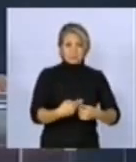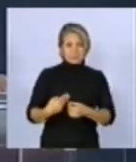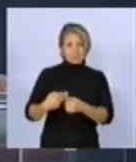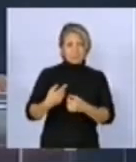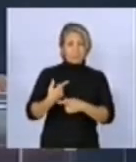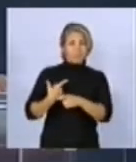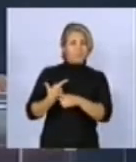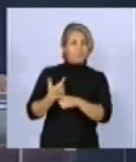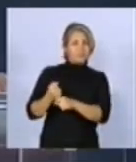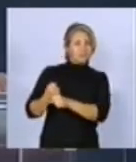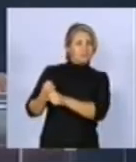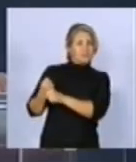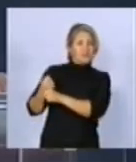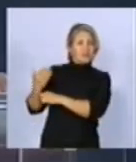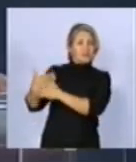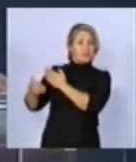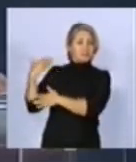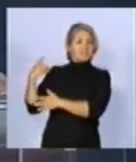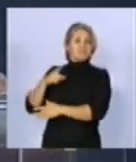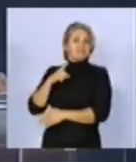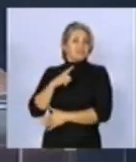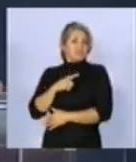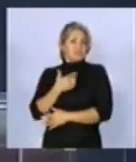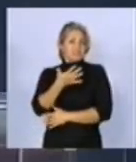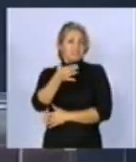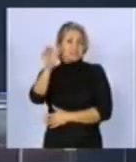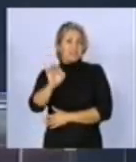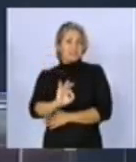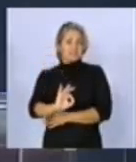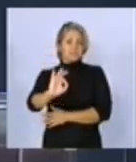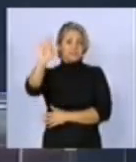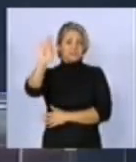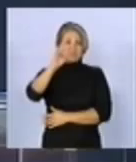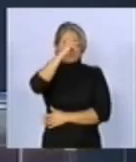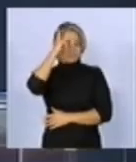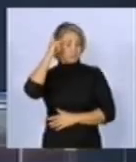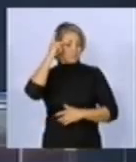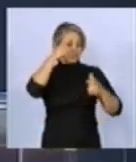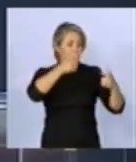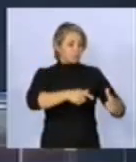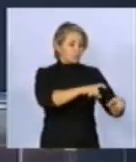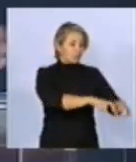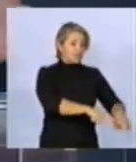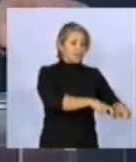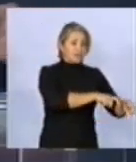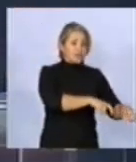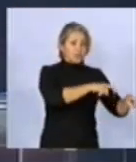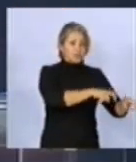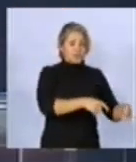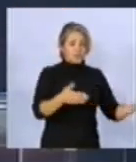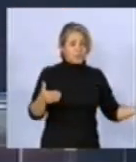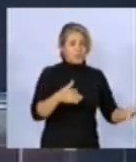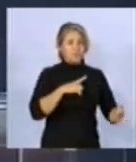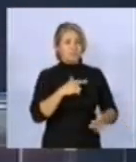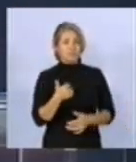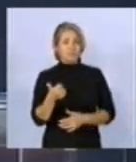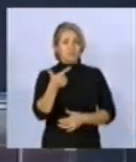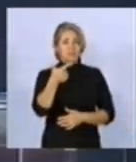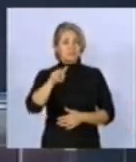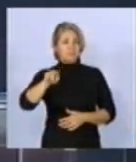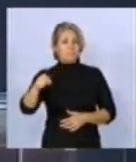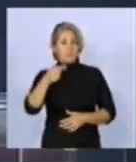atrás tinha praticamente 10% da das pessoas na zona rural gira hoje em torno de 12.000